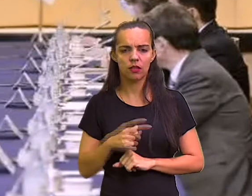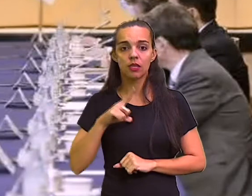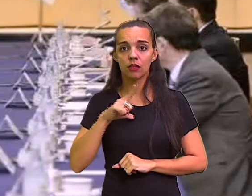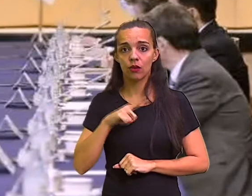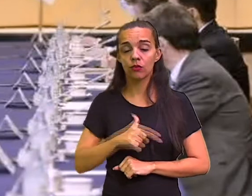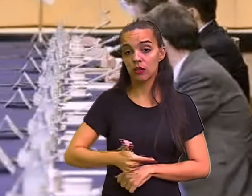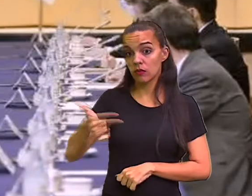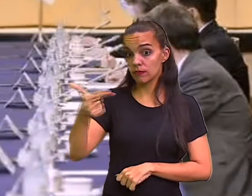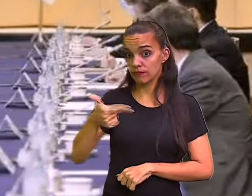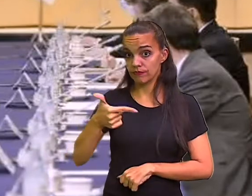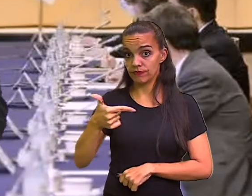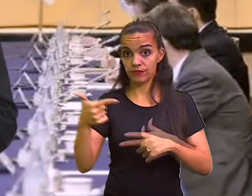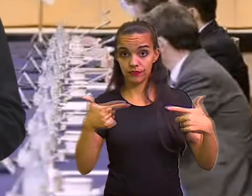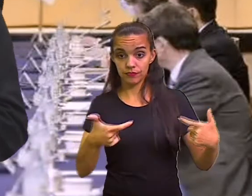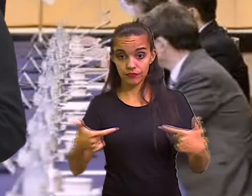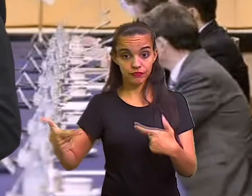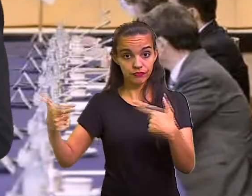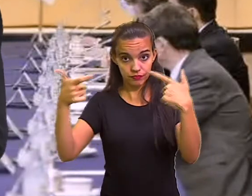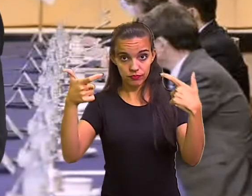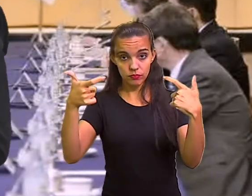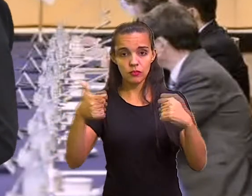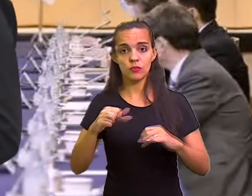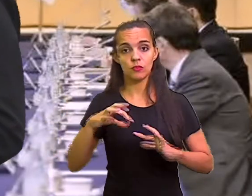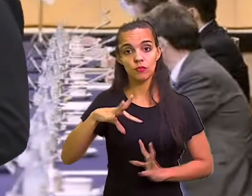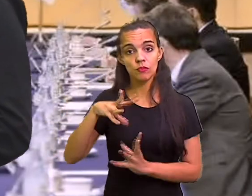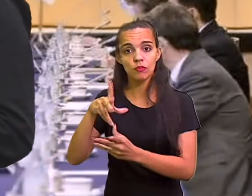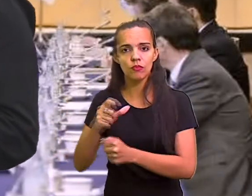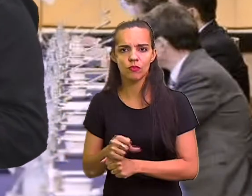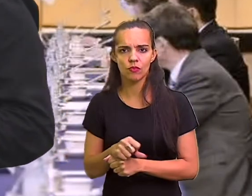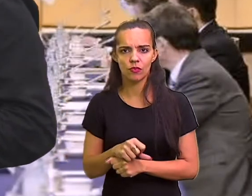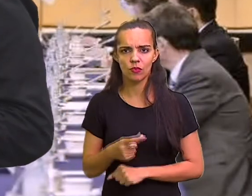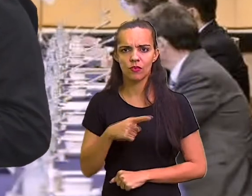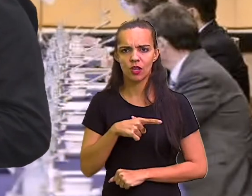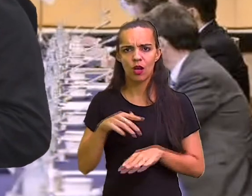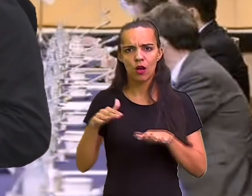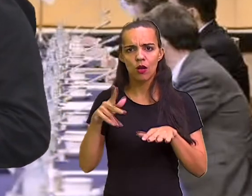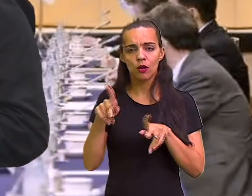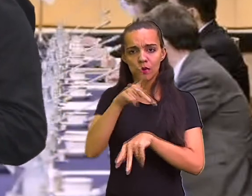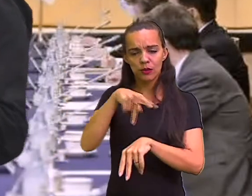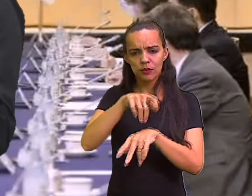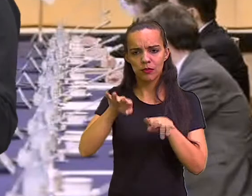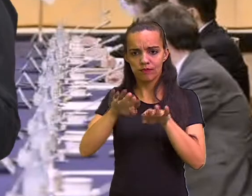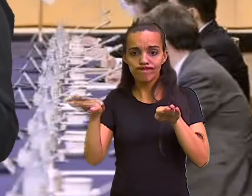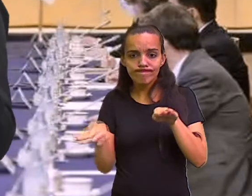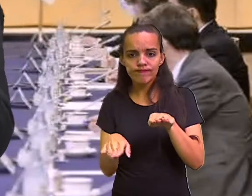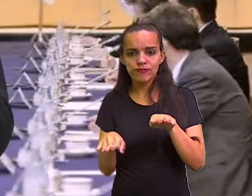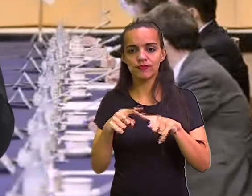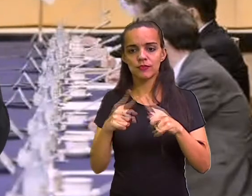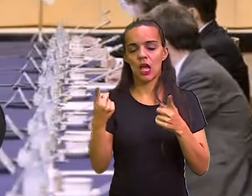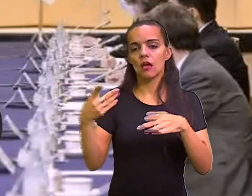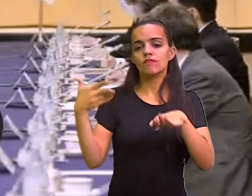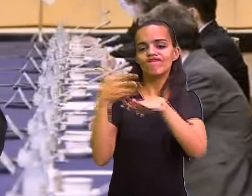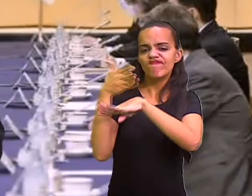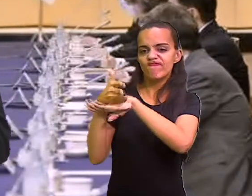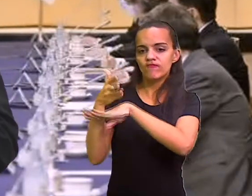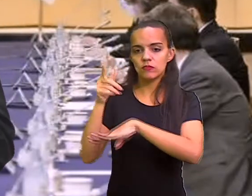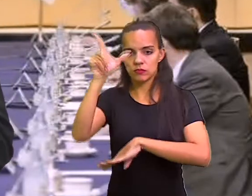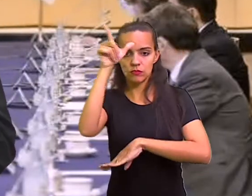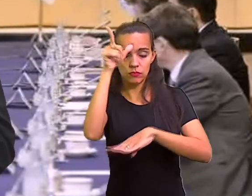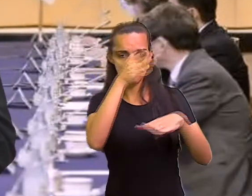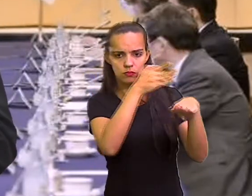Guerra Mundial, os Países Baixos foram ocupados pela Alemanha e assim perderam a sua colônia para